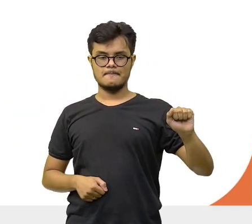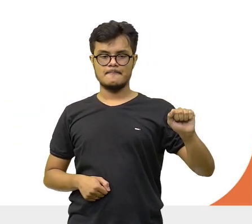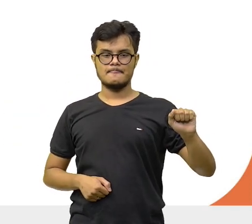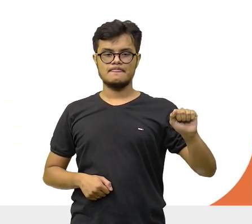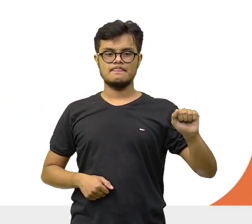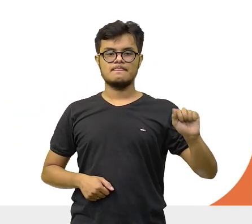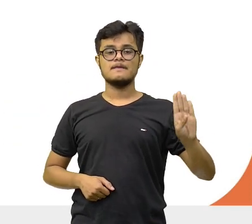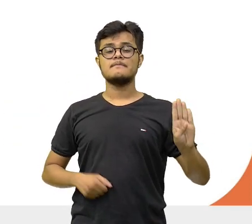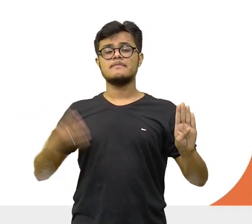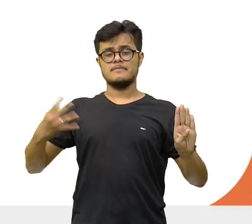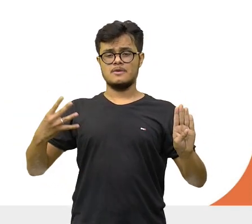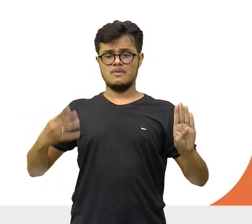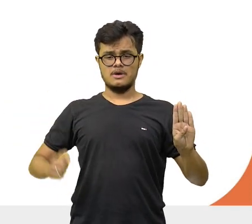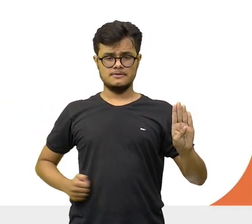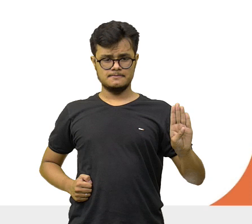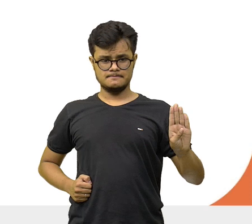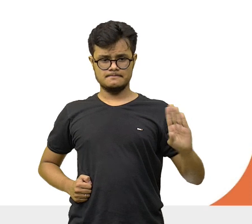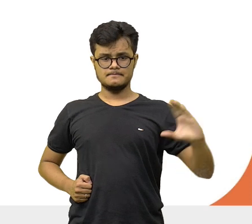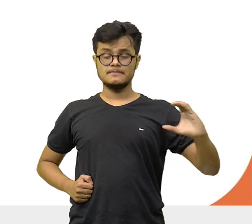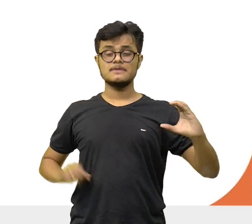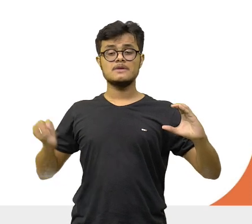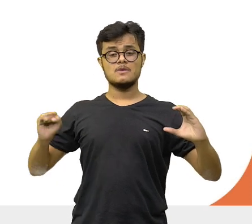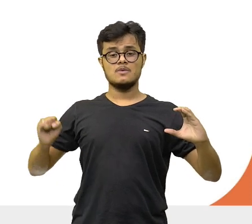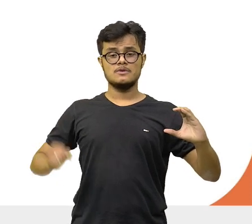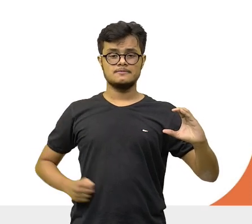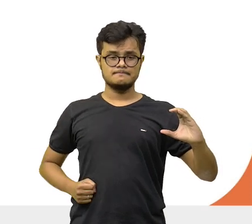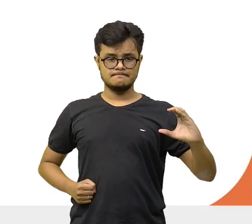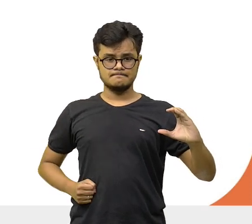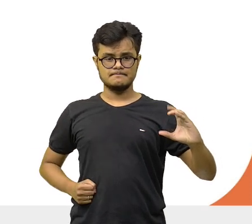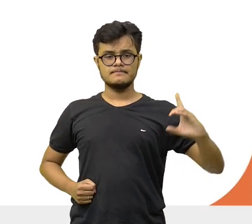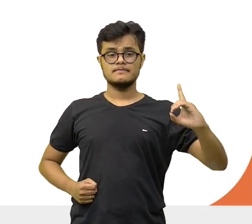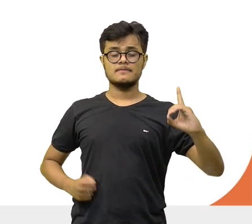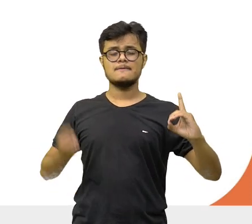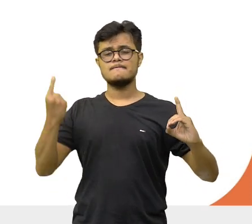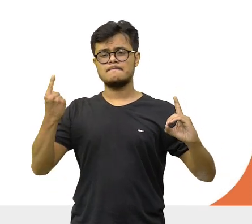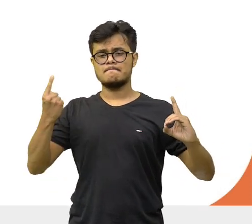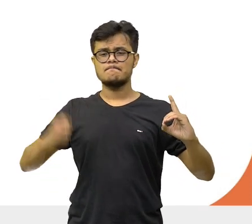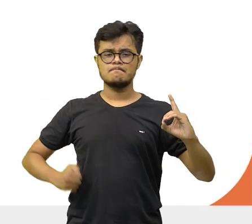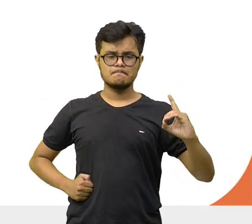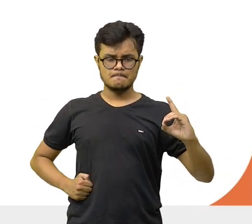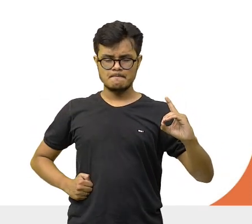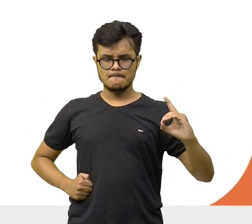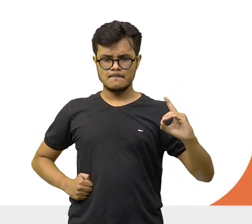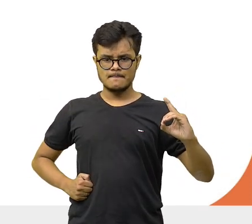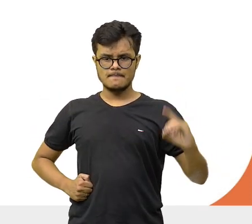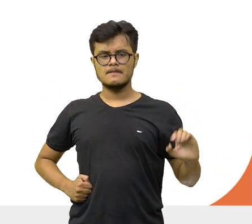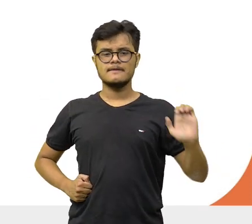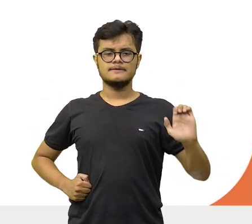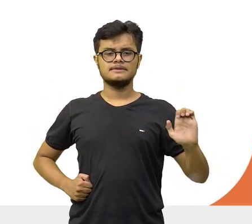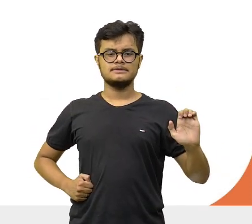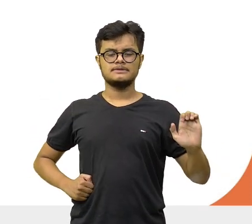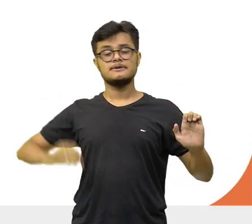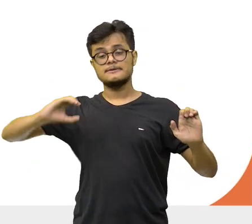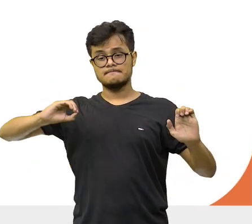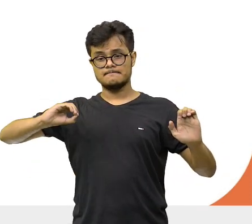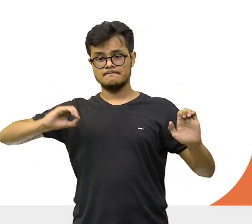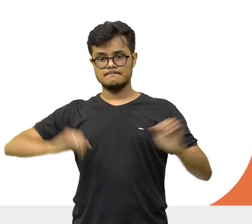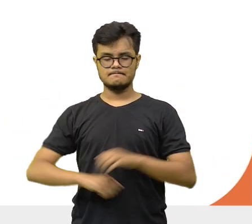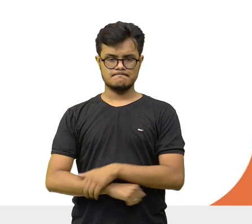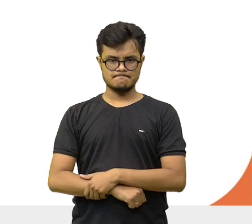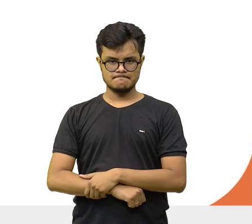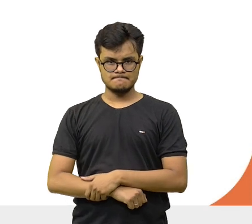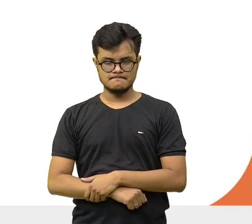microcoulomb, letra B, 4 microcoulomb, letra C, 8 microcoulomb, letra D, 1 microcoulomb e letra E,